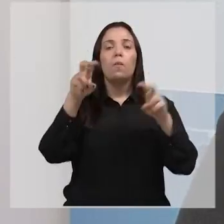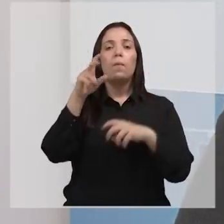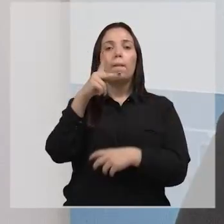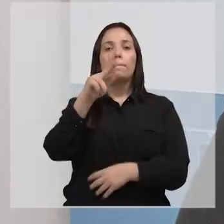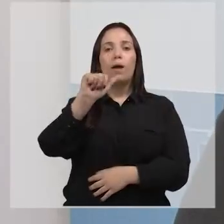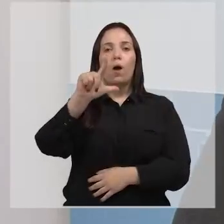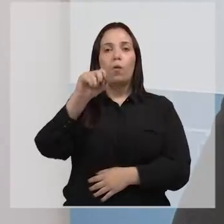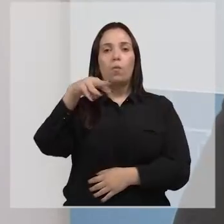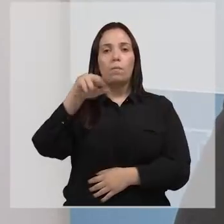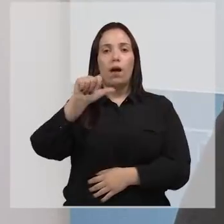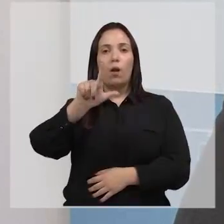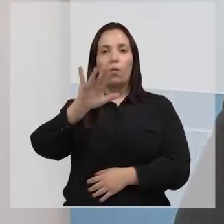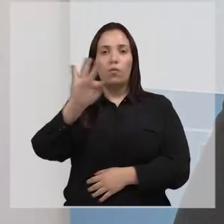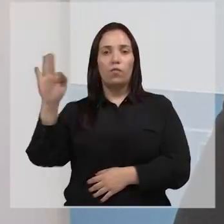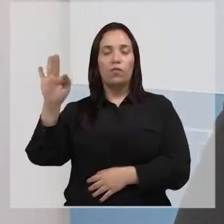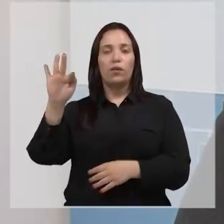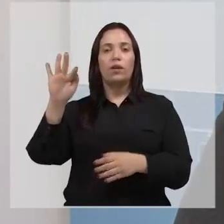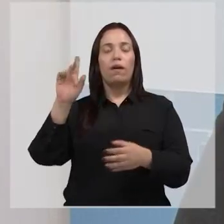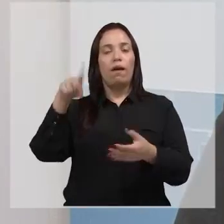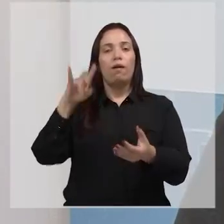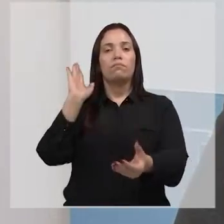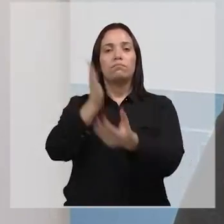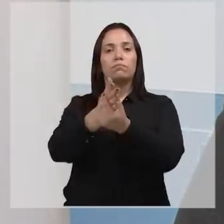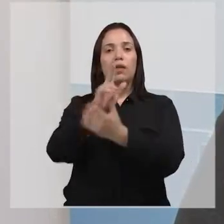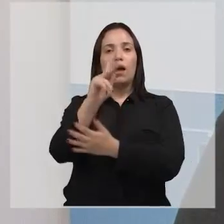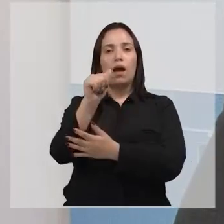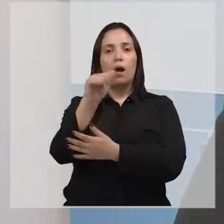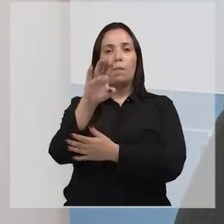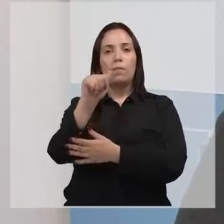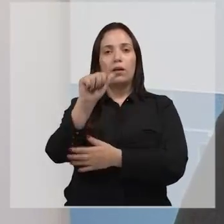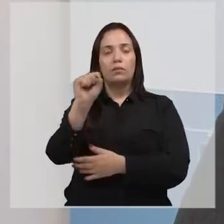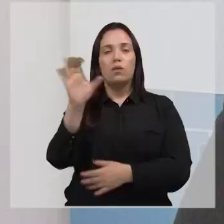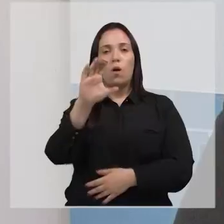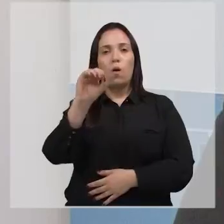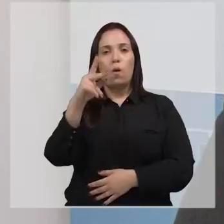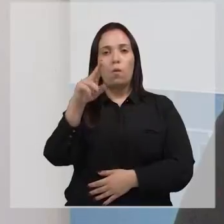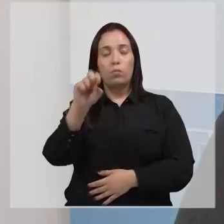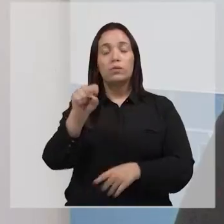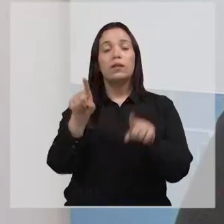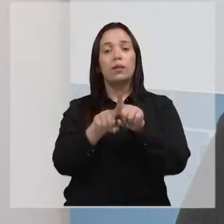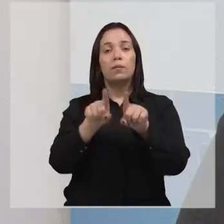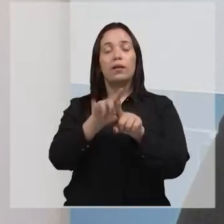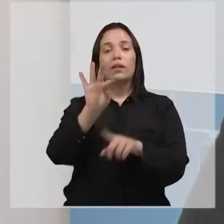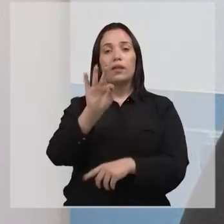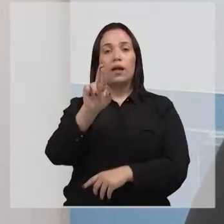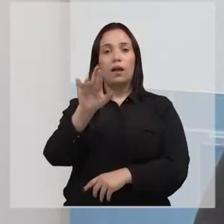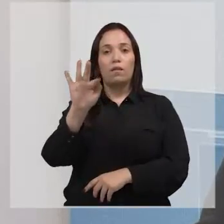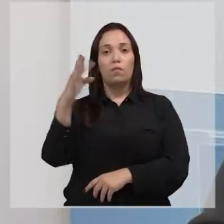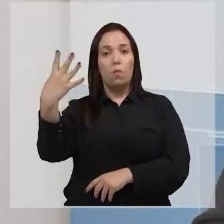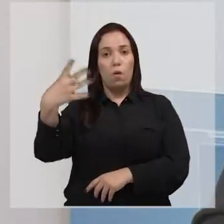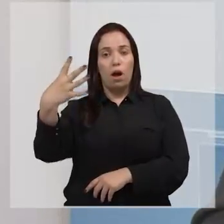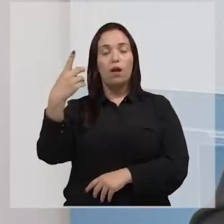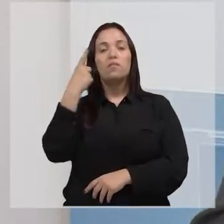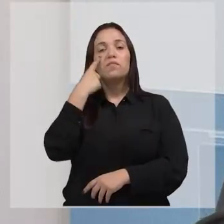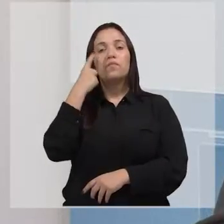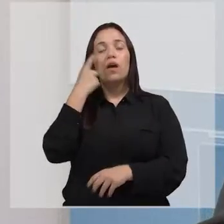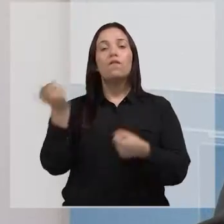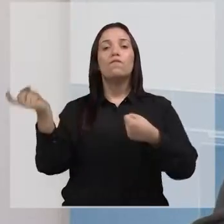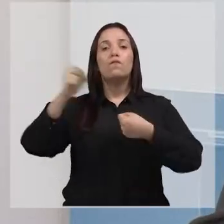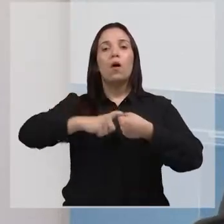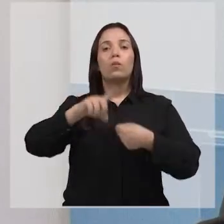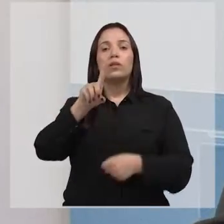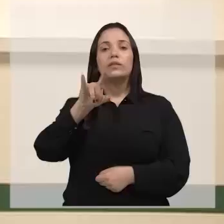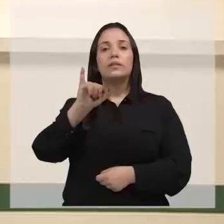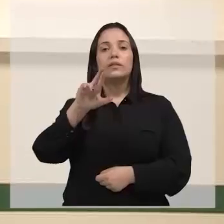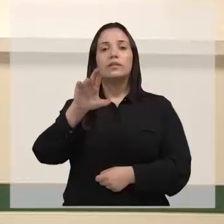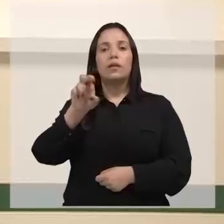julgando também, e o TRF4 está julgando a possibilidade da volta à prisão do José Disseu. Mas, meu amigo